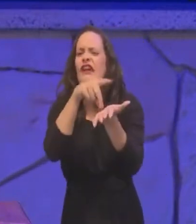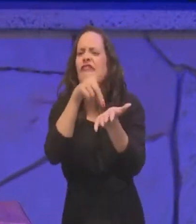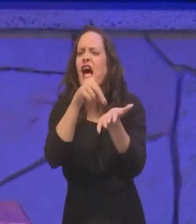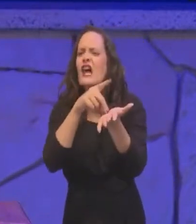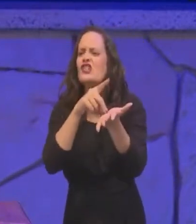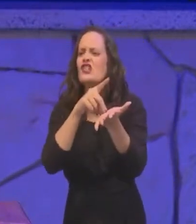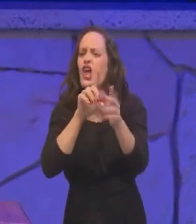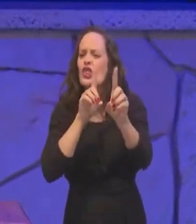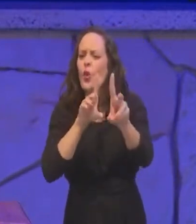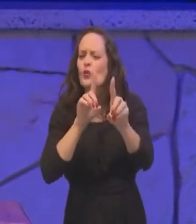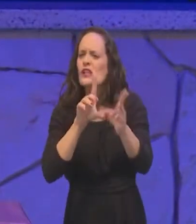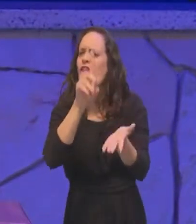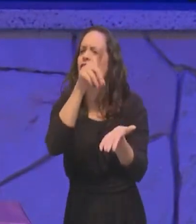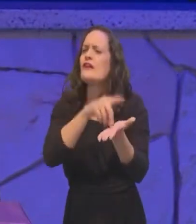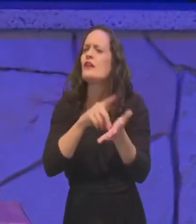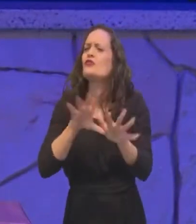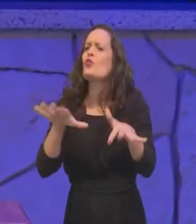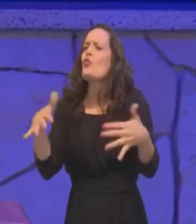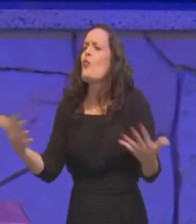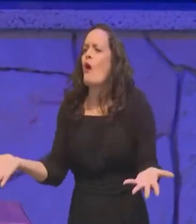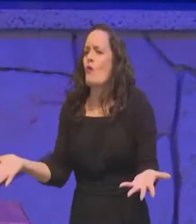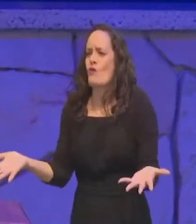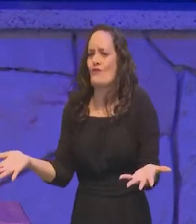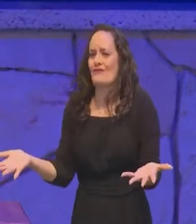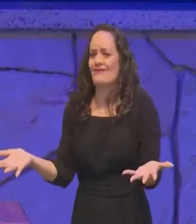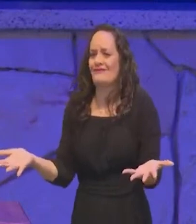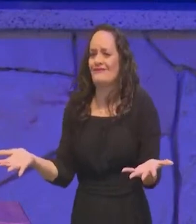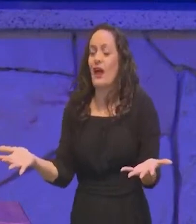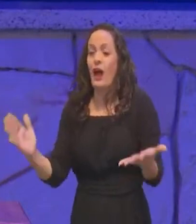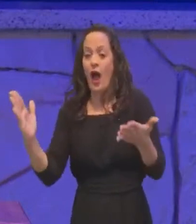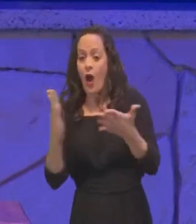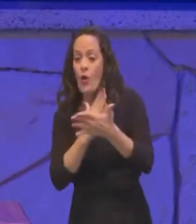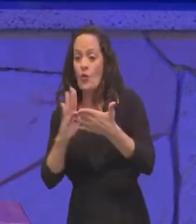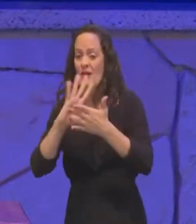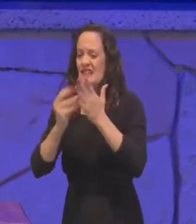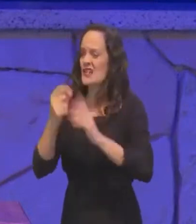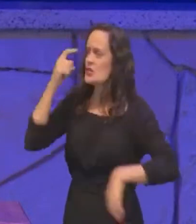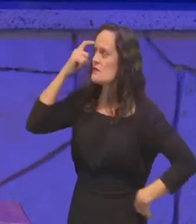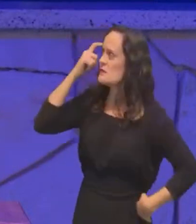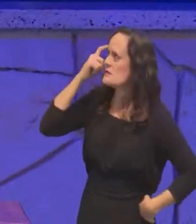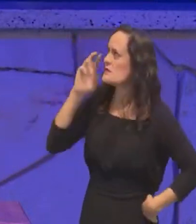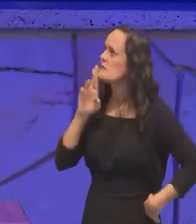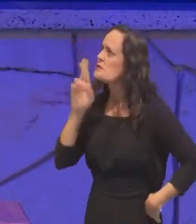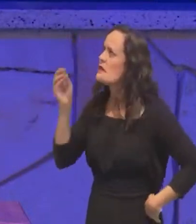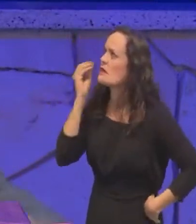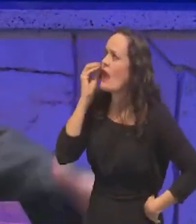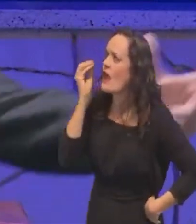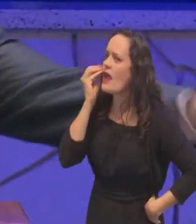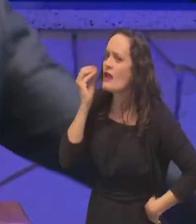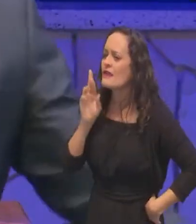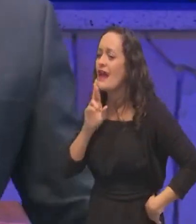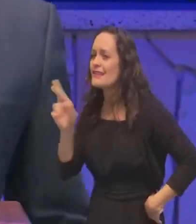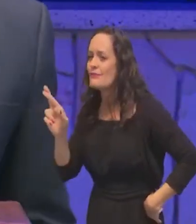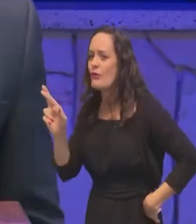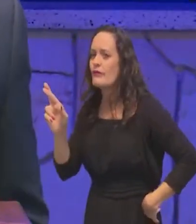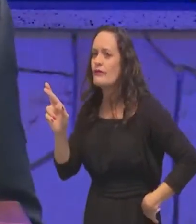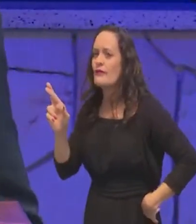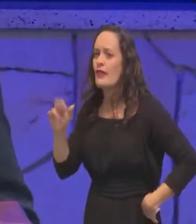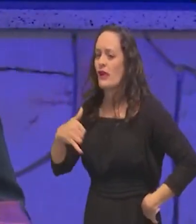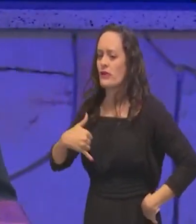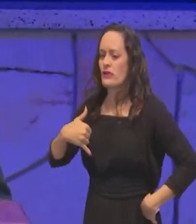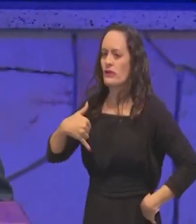doutrina verdadeira? E muitas igrejas tentam responder esta pergunta, e muitas vezes caem numa